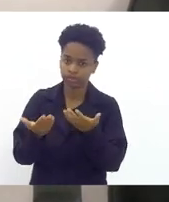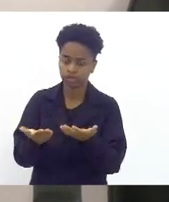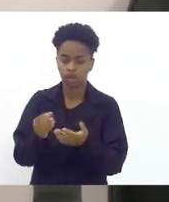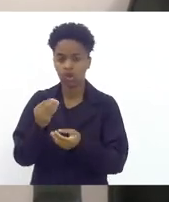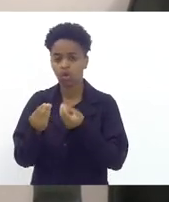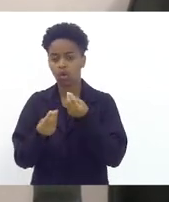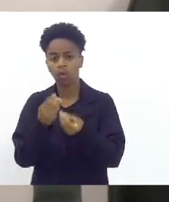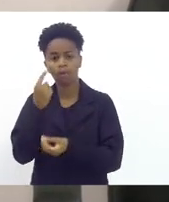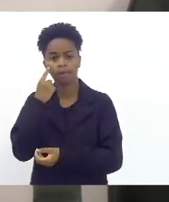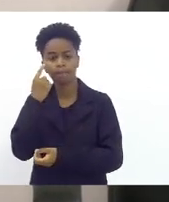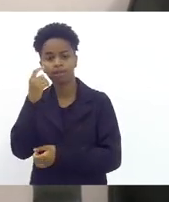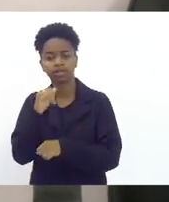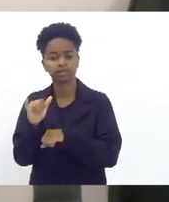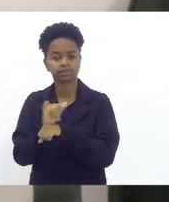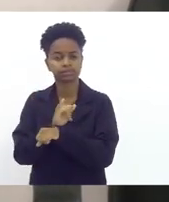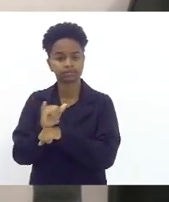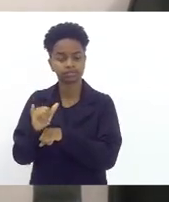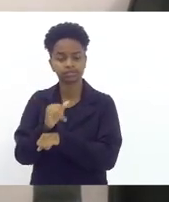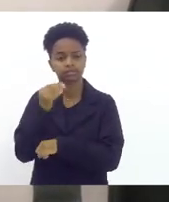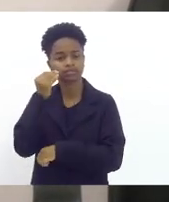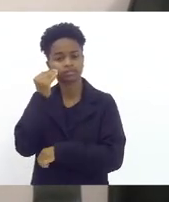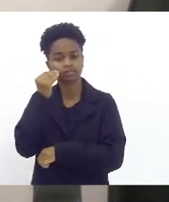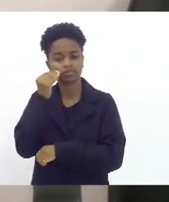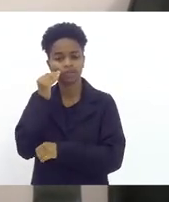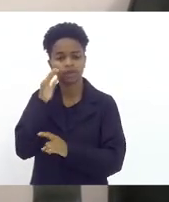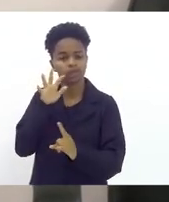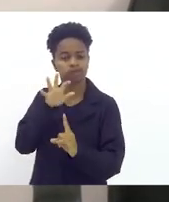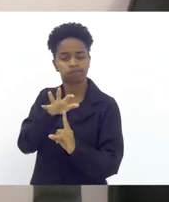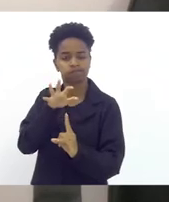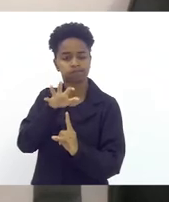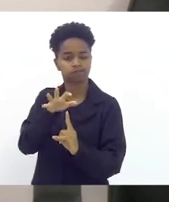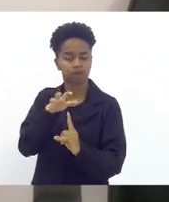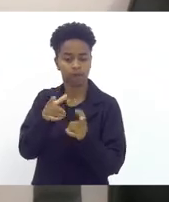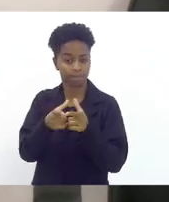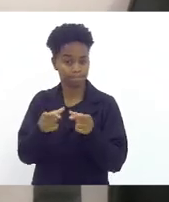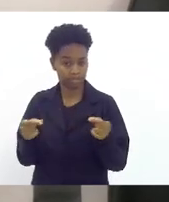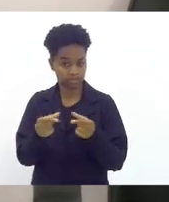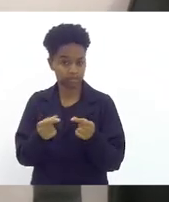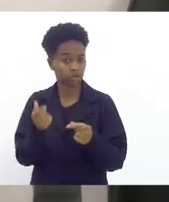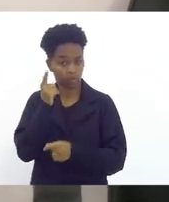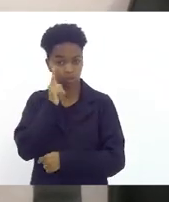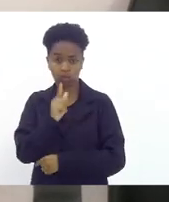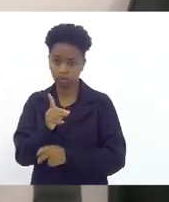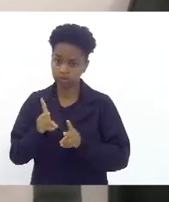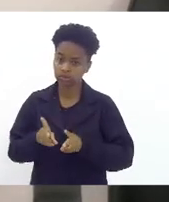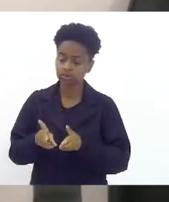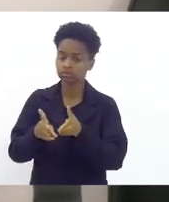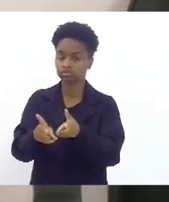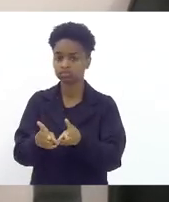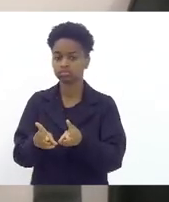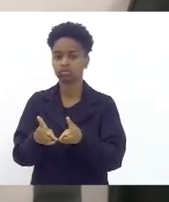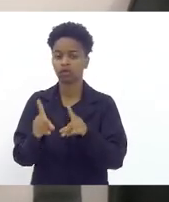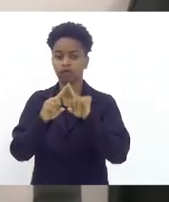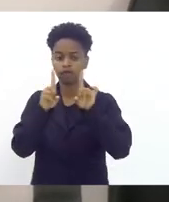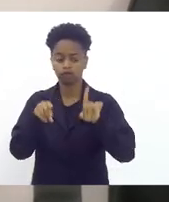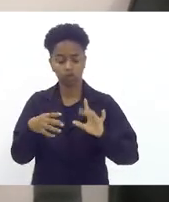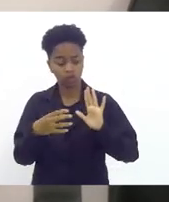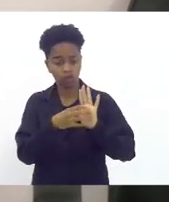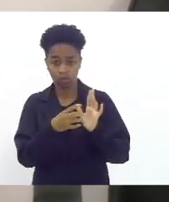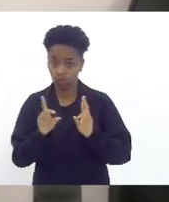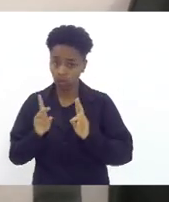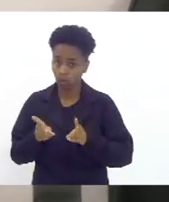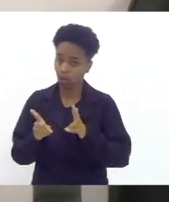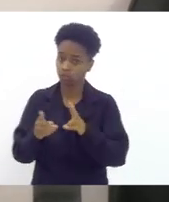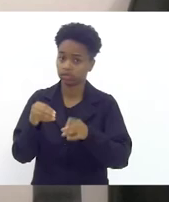de pensar em meios para fazer uma pressão em Brasília para que se mantenha o quadro de efetivo do